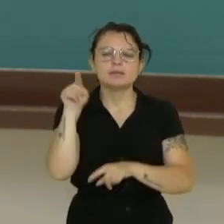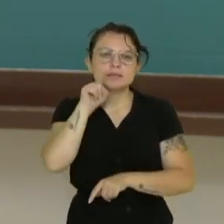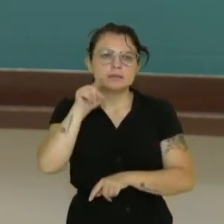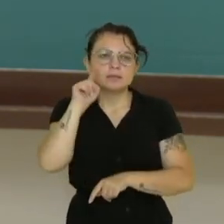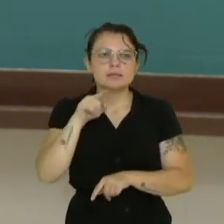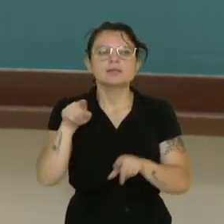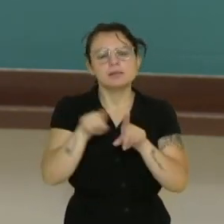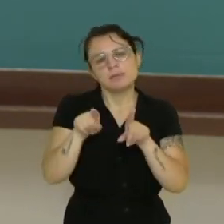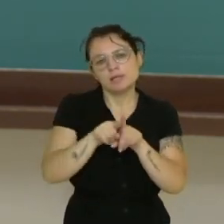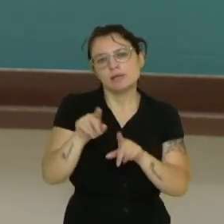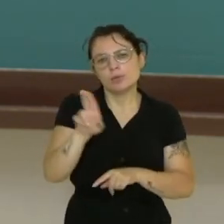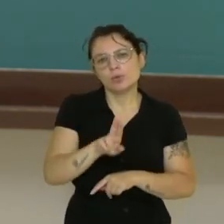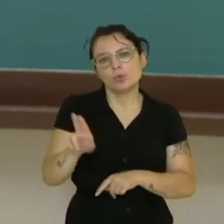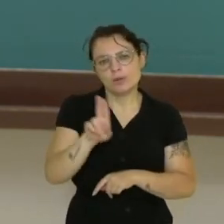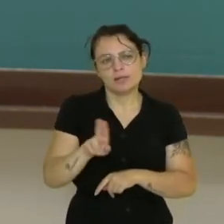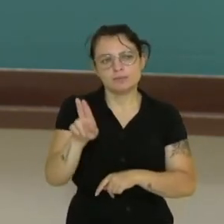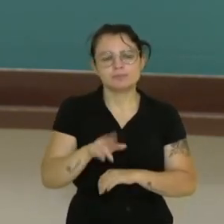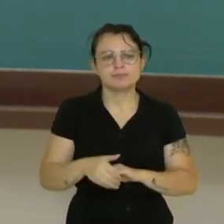o Uruguai.